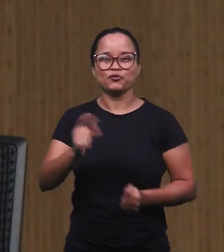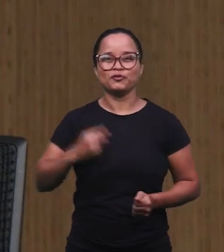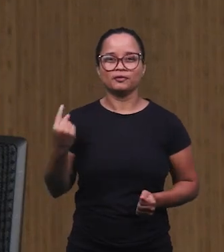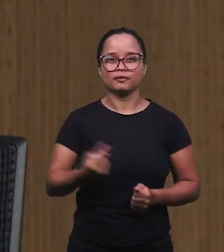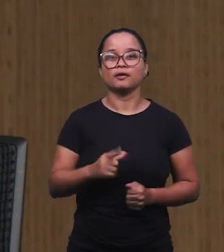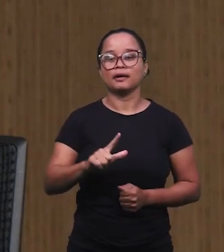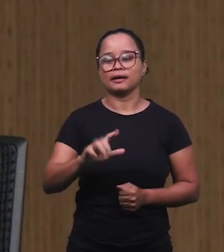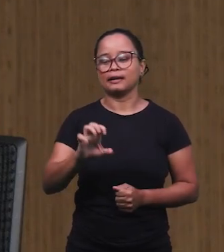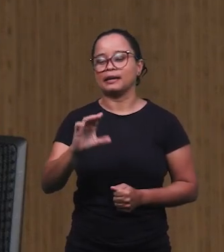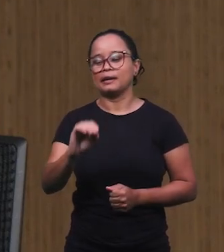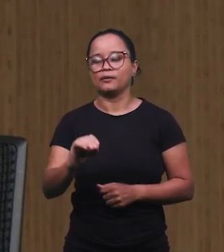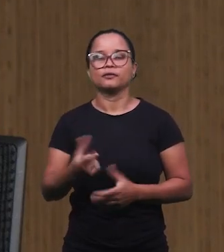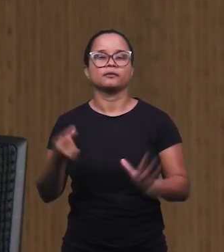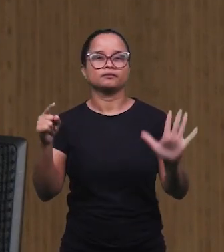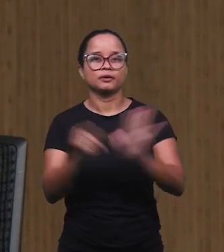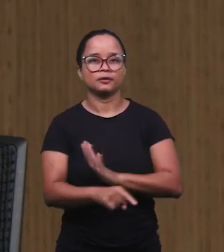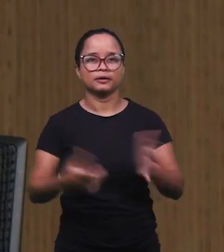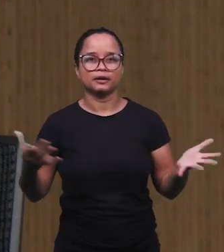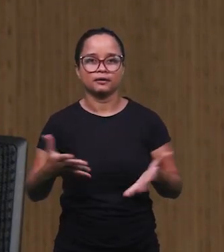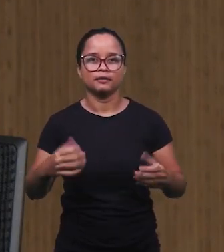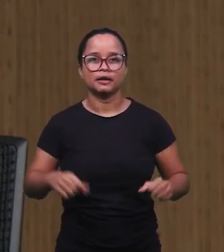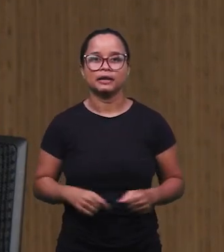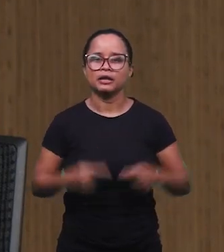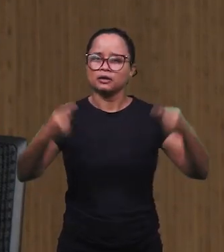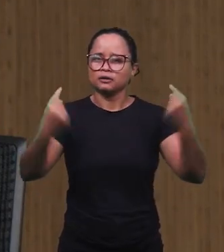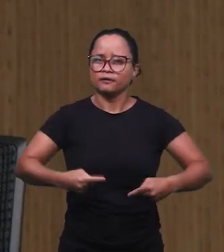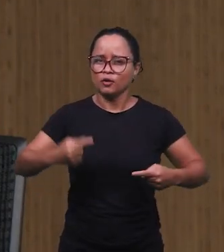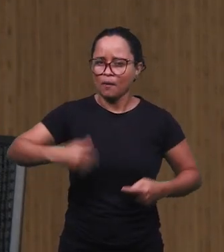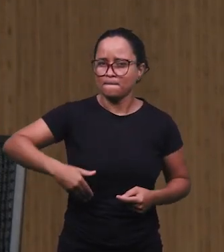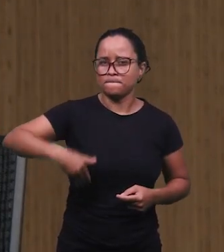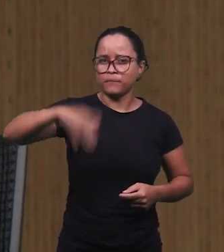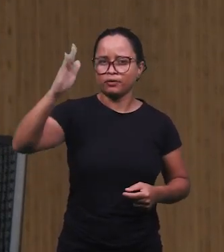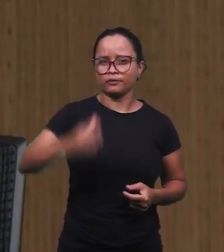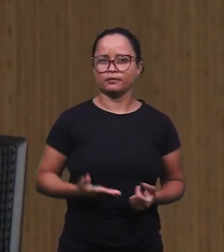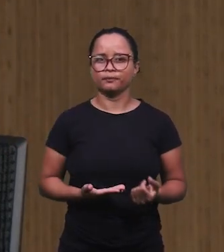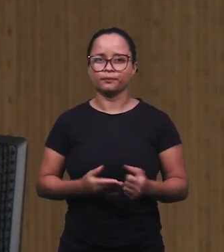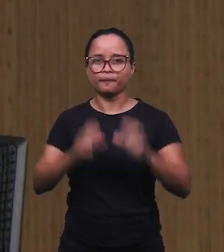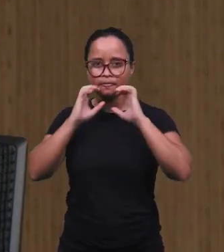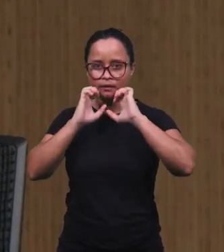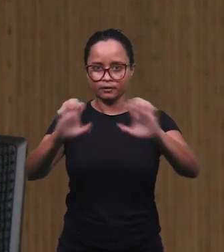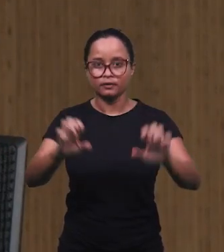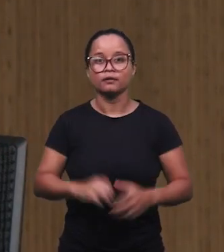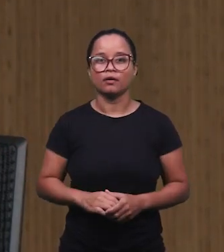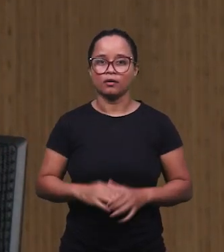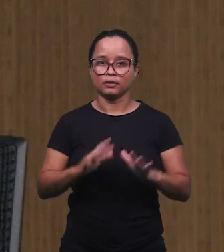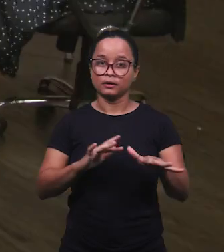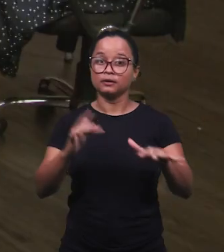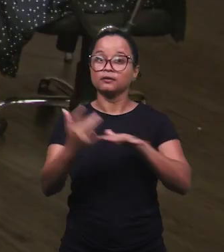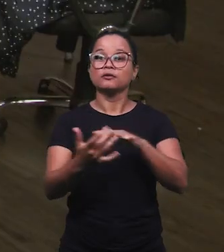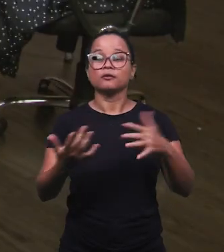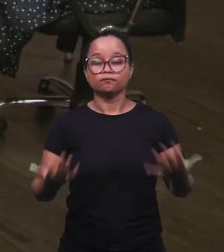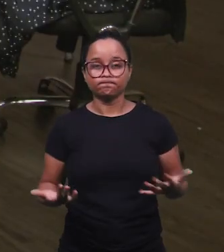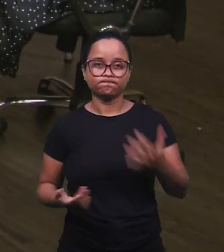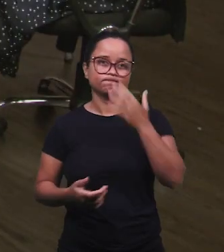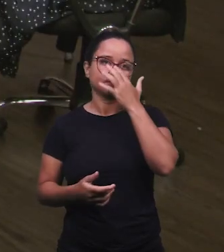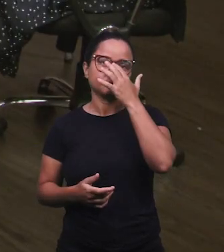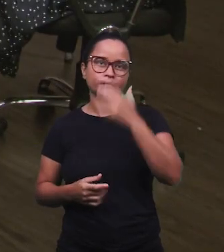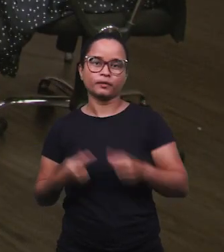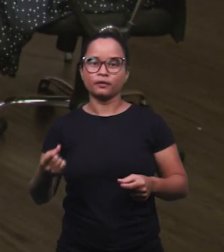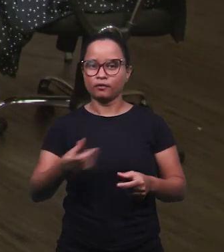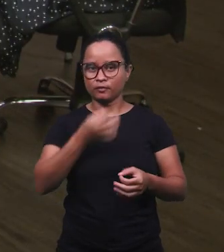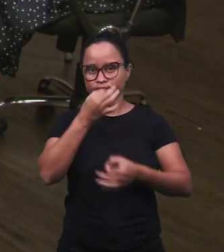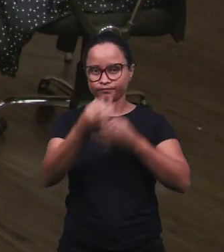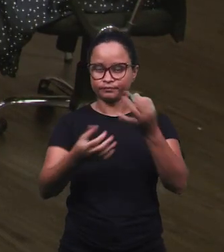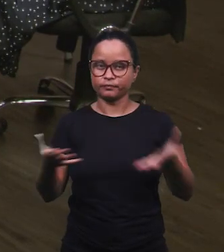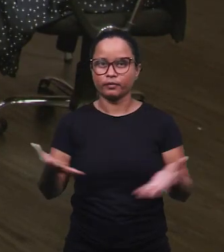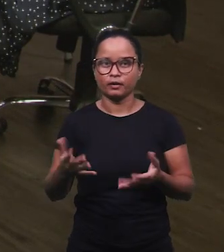conosco. Léo, a minha pergunta é: o maior desafio da evangelização na rede social? Olha, eu vou só fazer um comentário que é